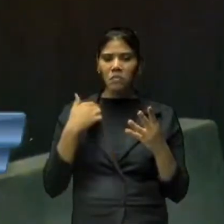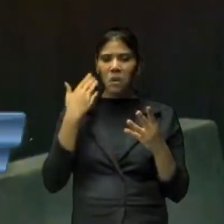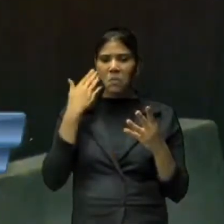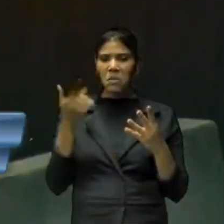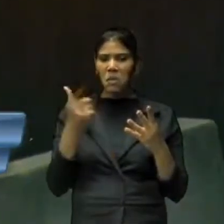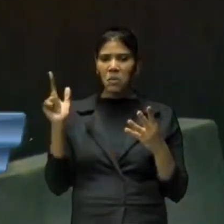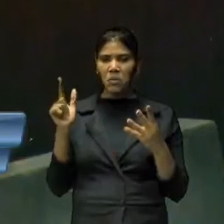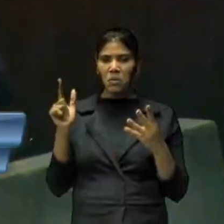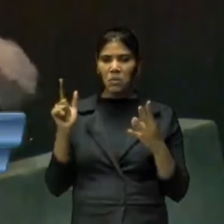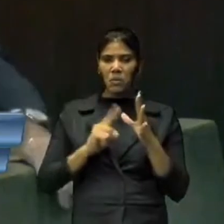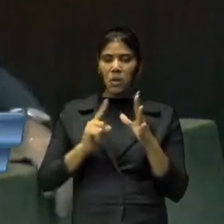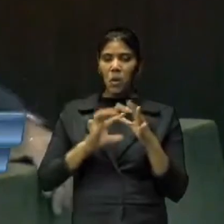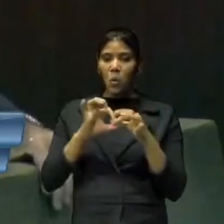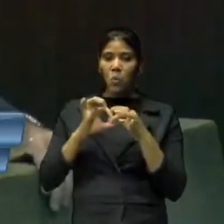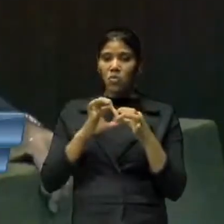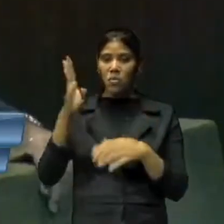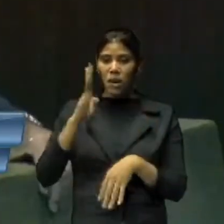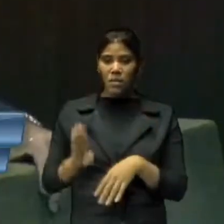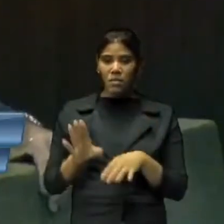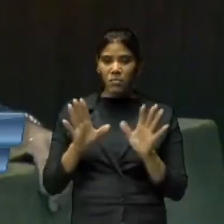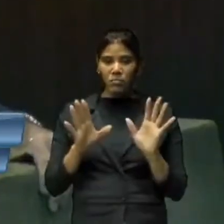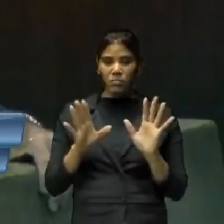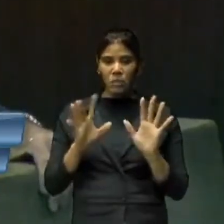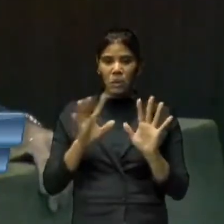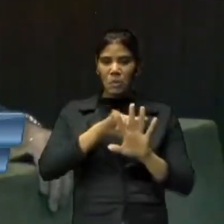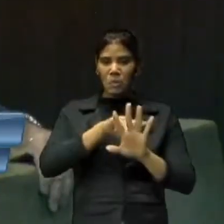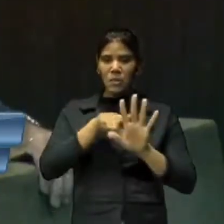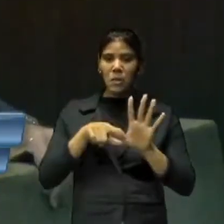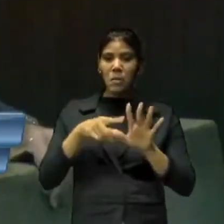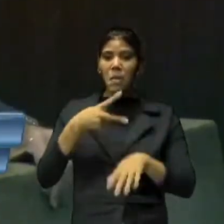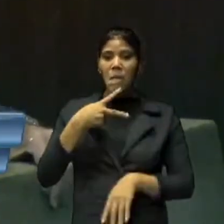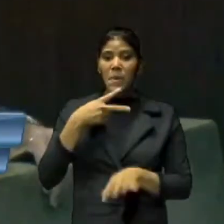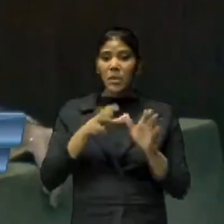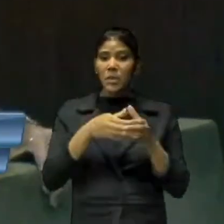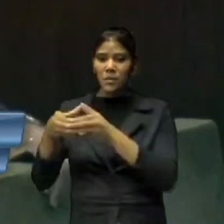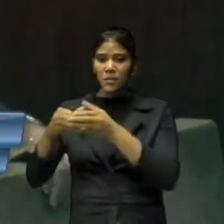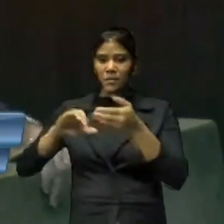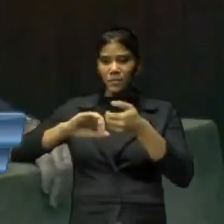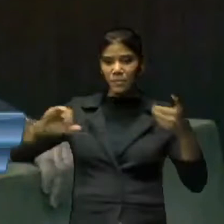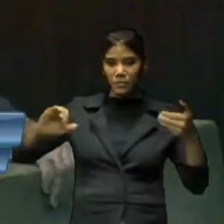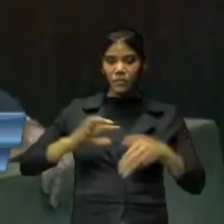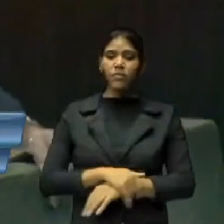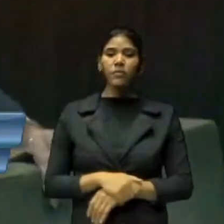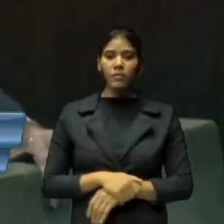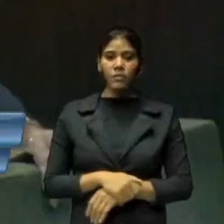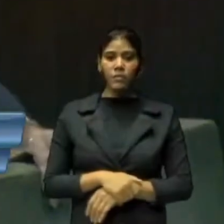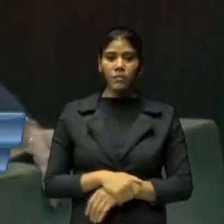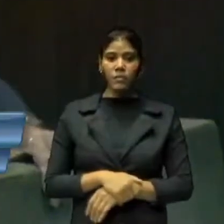Eu não sei mais qual outro, e agora União Brasil. União Brasil. Da esquerda, deputado Elmano,